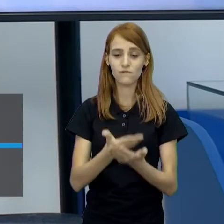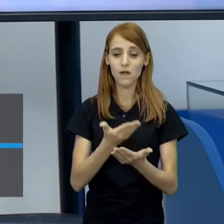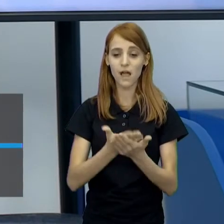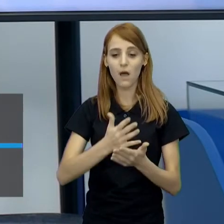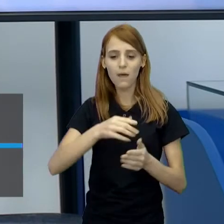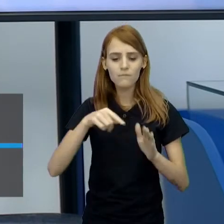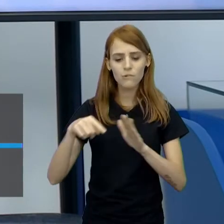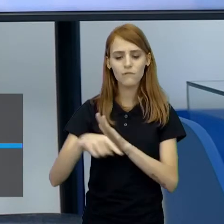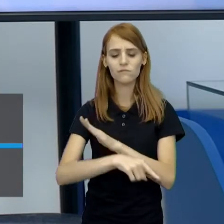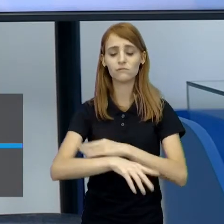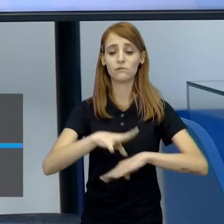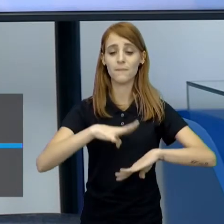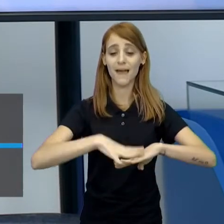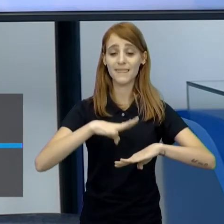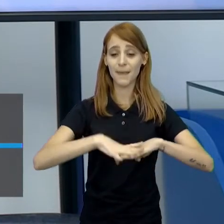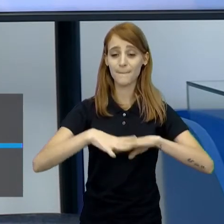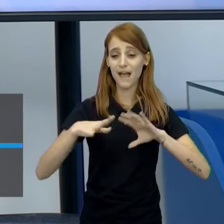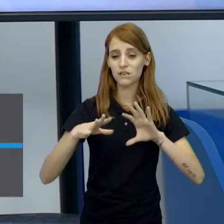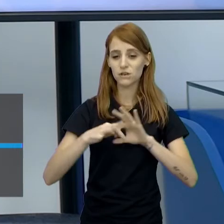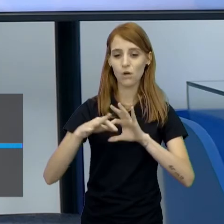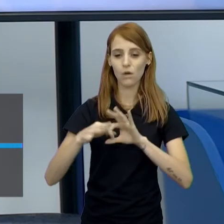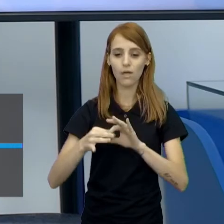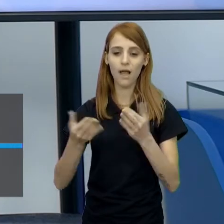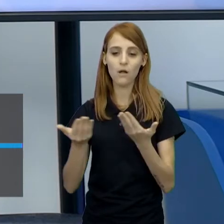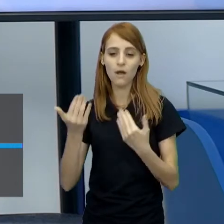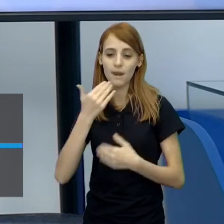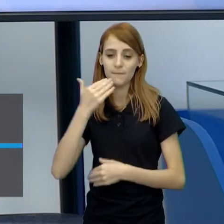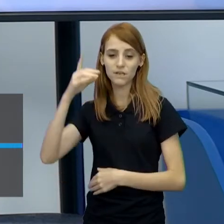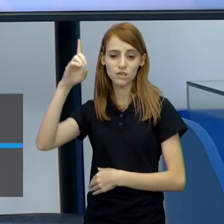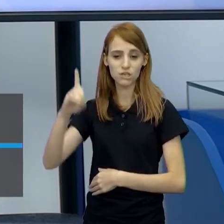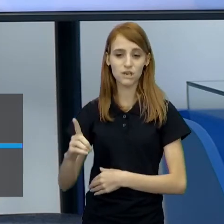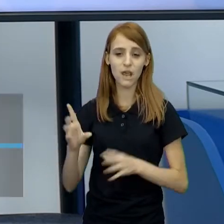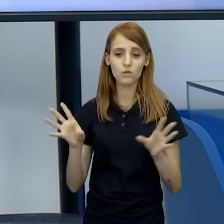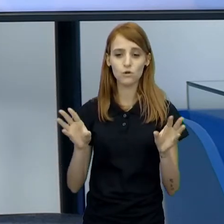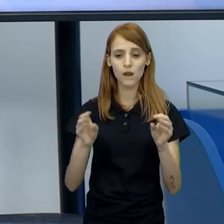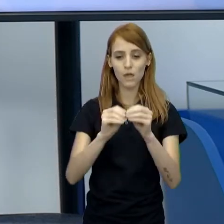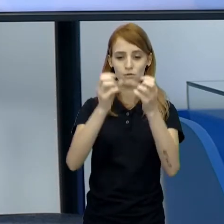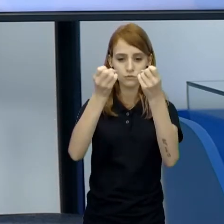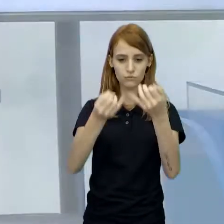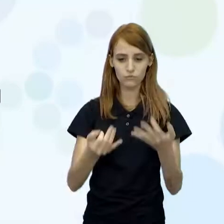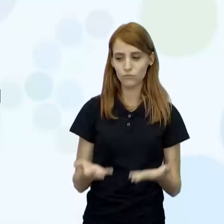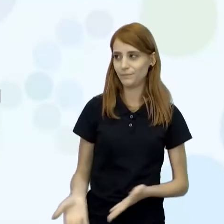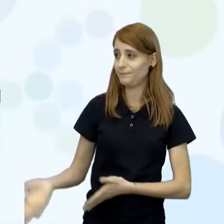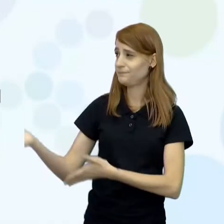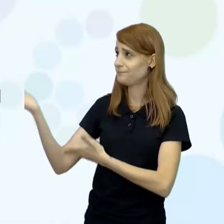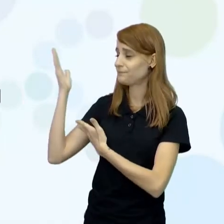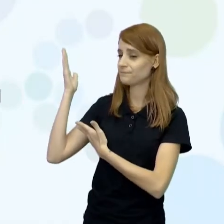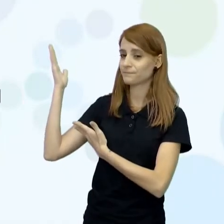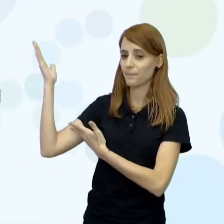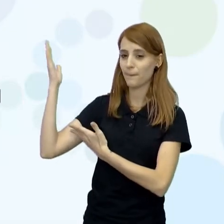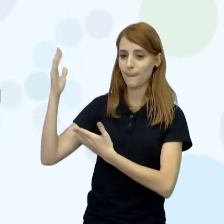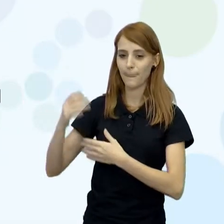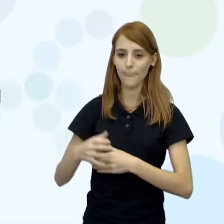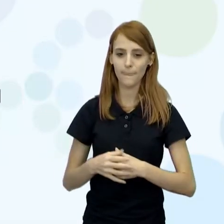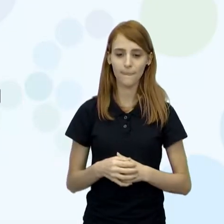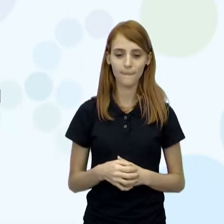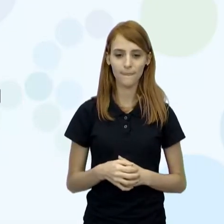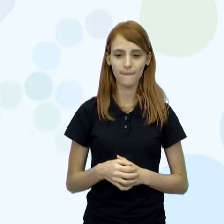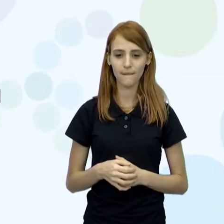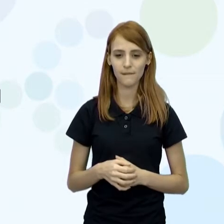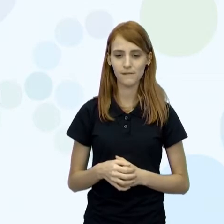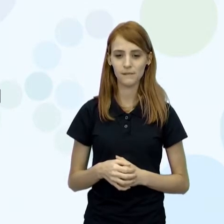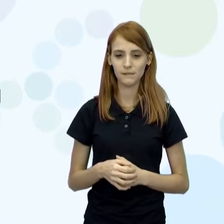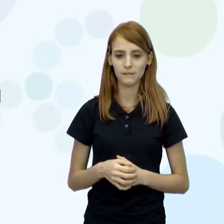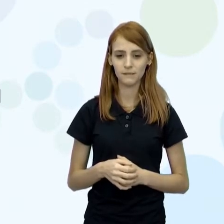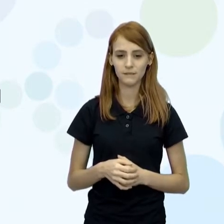matemática conectada. Vou pedir para o nosso diretor colocar aí o resuminho. O aprofundamento aí é matemática conectada. A UC, né, que vocês